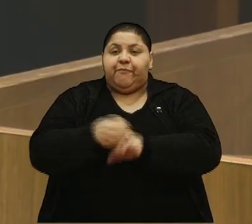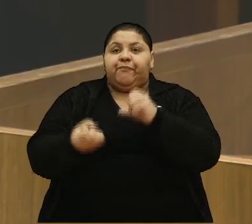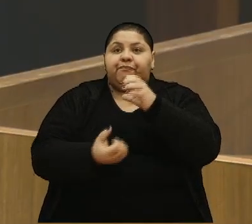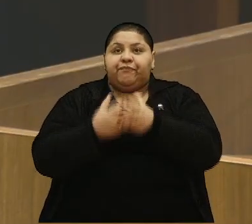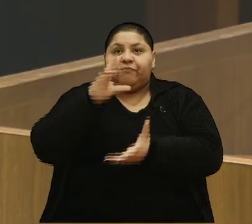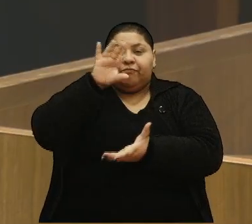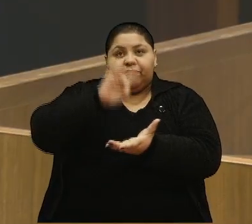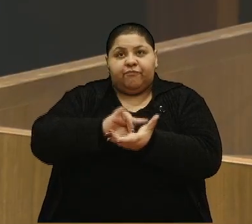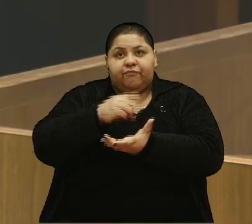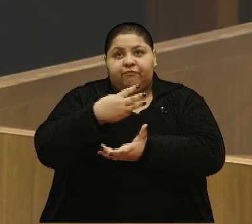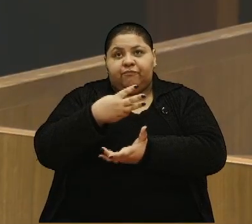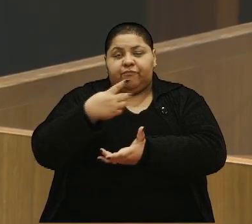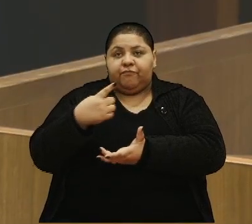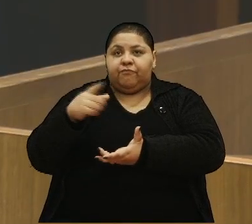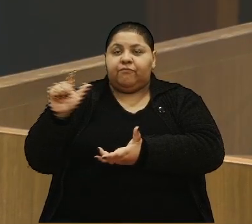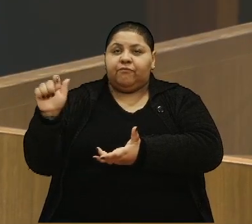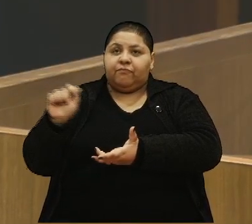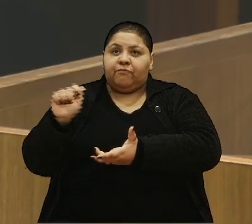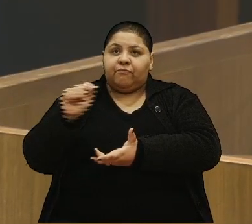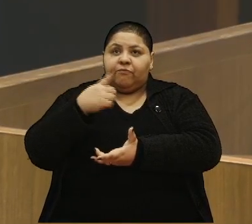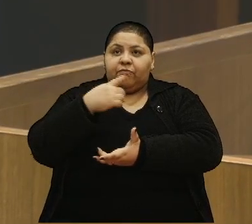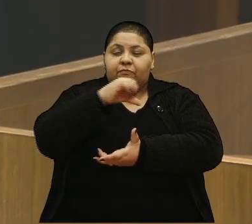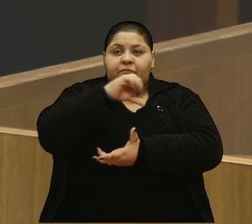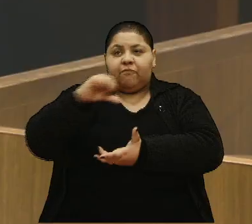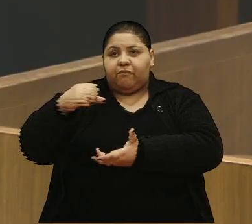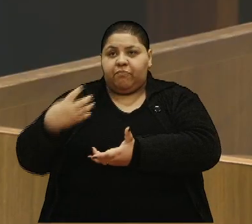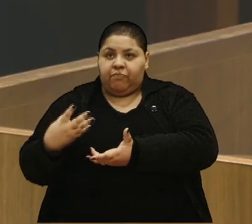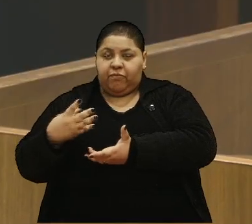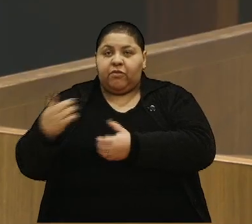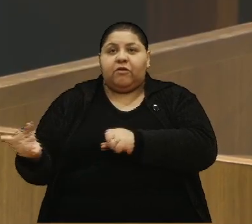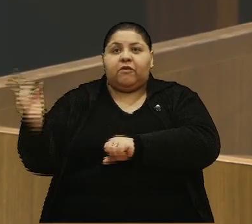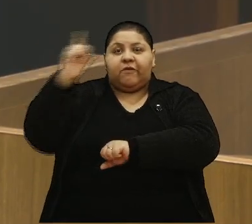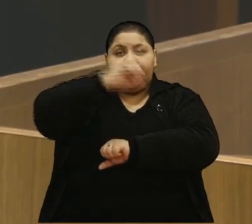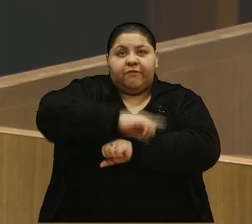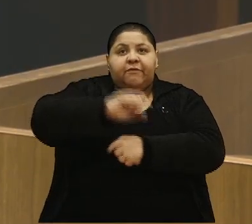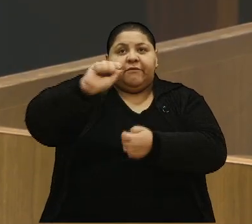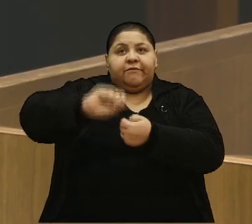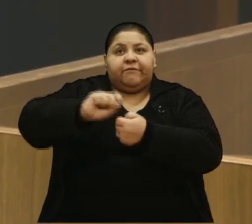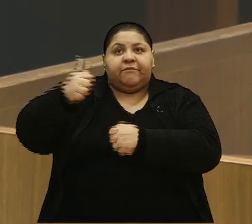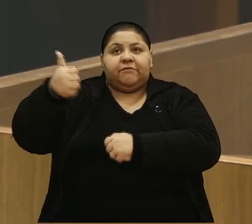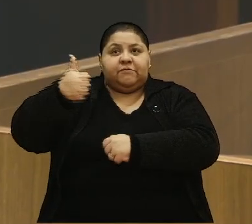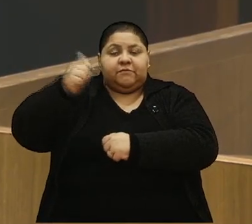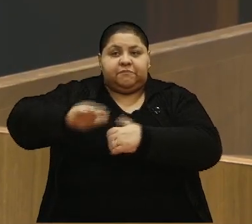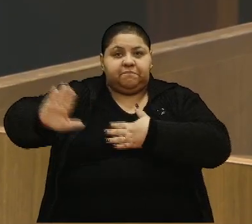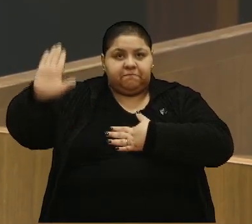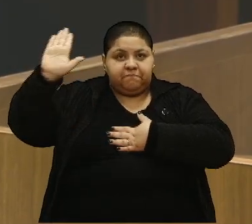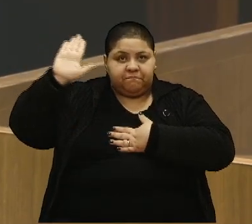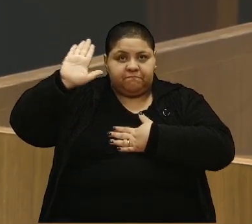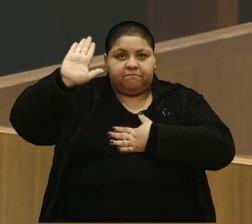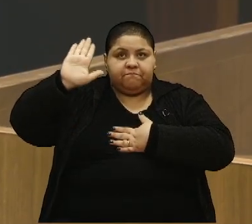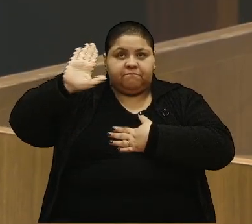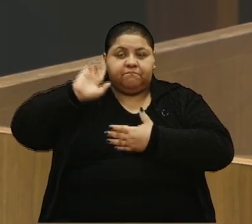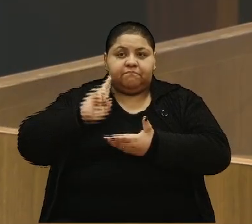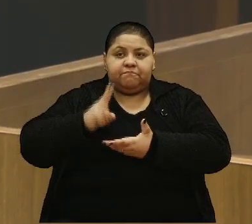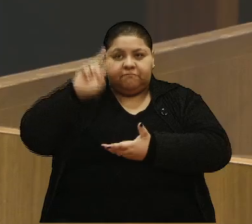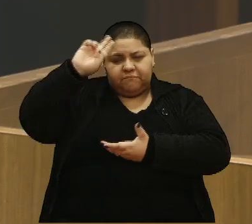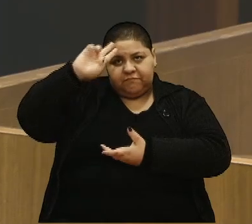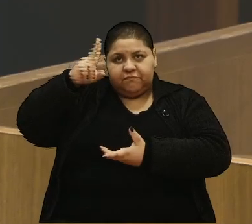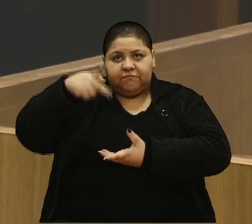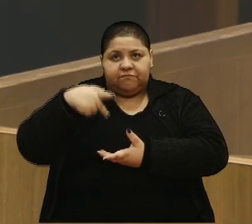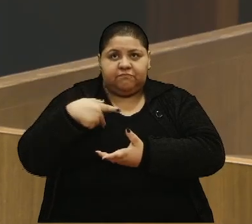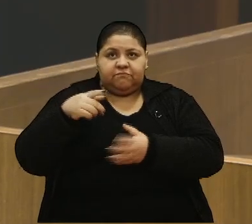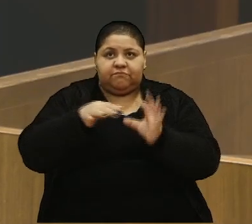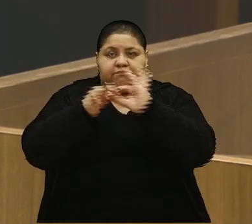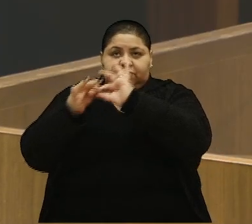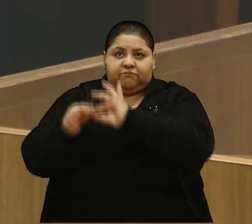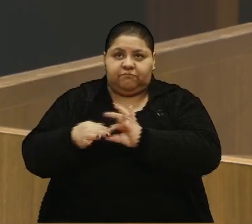em 31 de agosto de 1994, data em que foram realizadas as primeiras promessas, sendo reconhecidas pela União